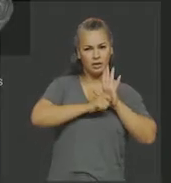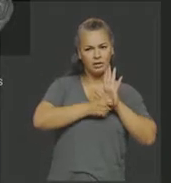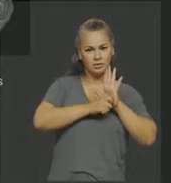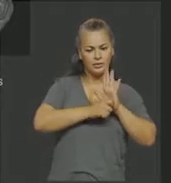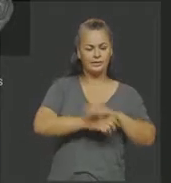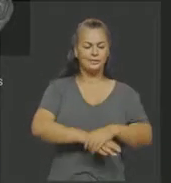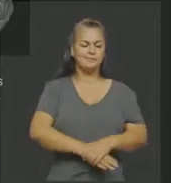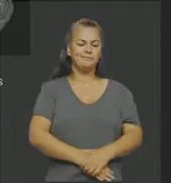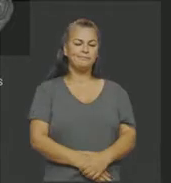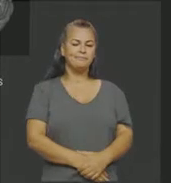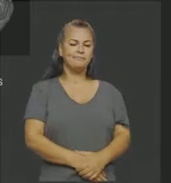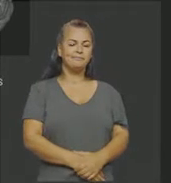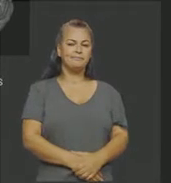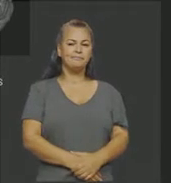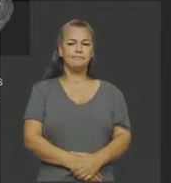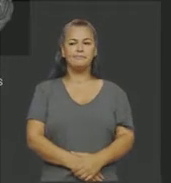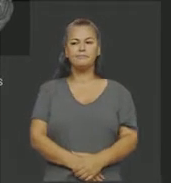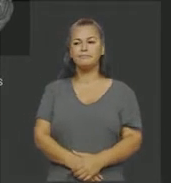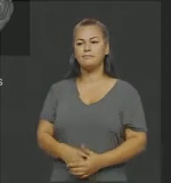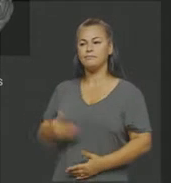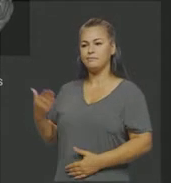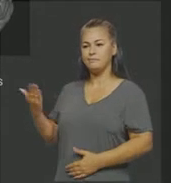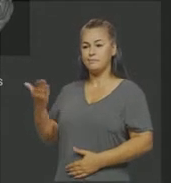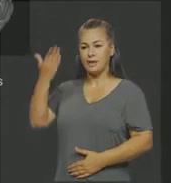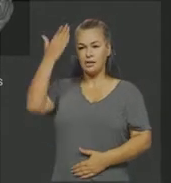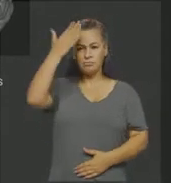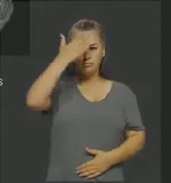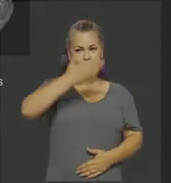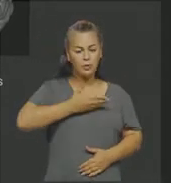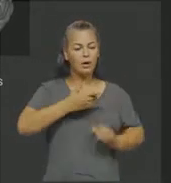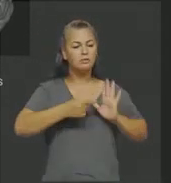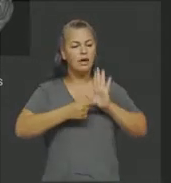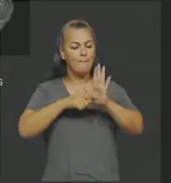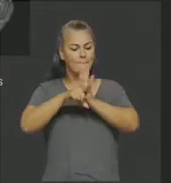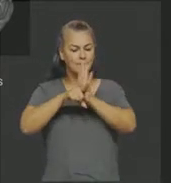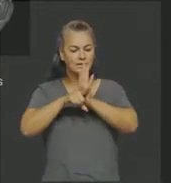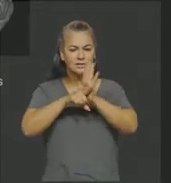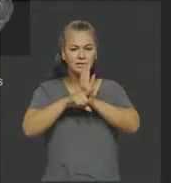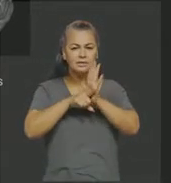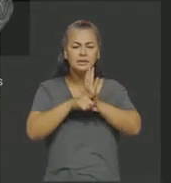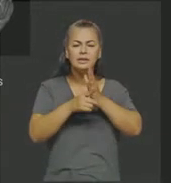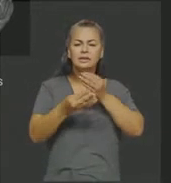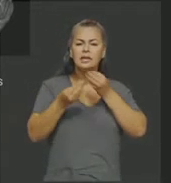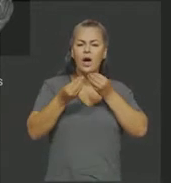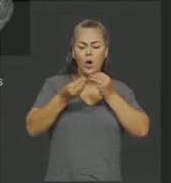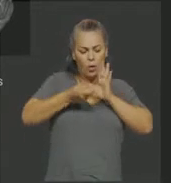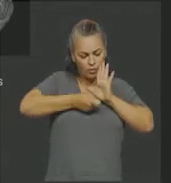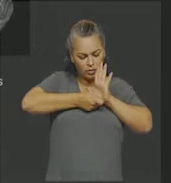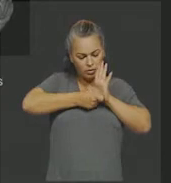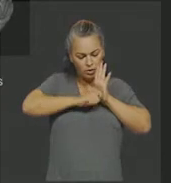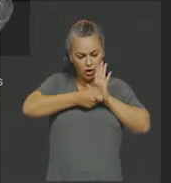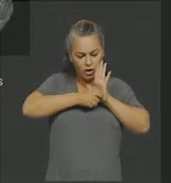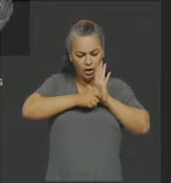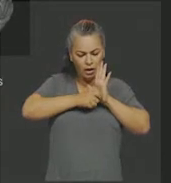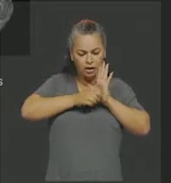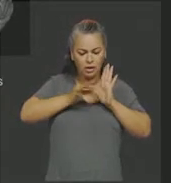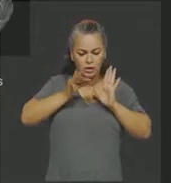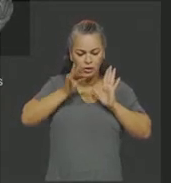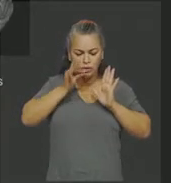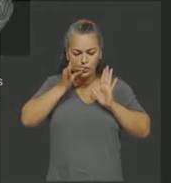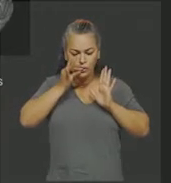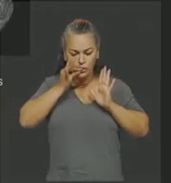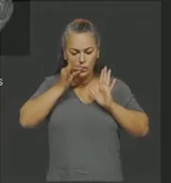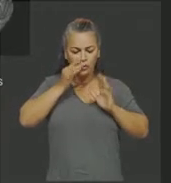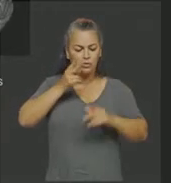Aqui mostro alguns estudos, né, mostrando o efeito de drogas no cérebro, só para mostrar mesmo aqui as cores, aqui, ó, onde o álcool está